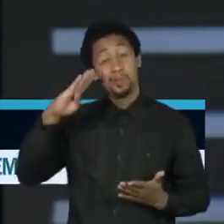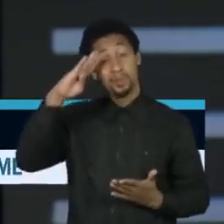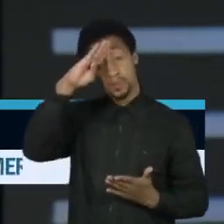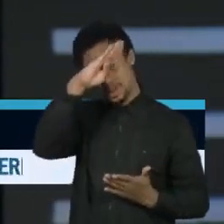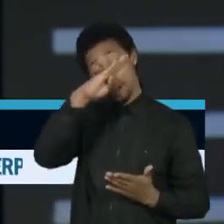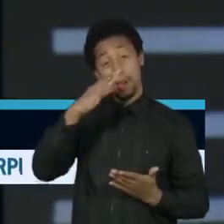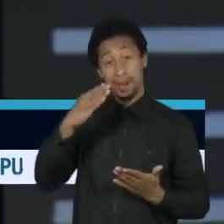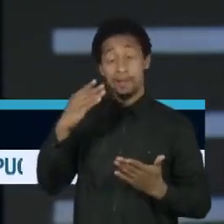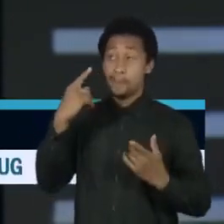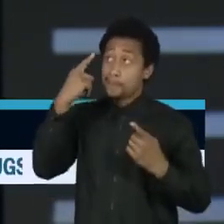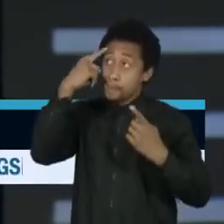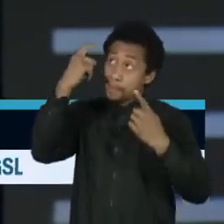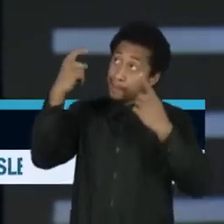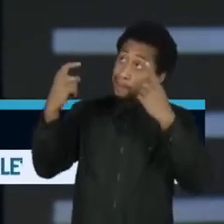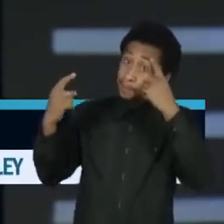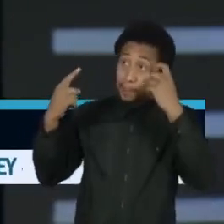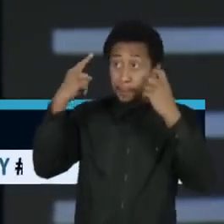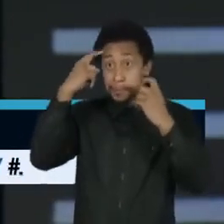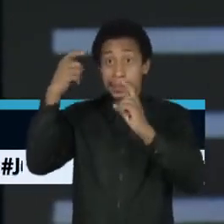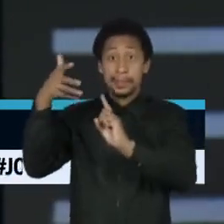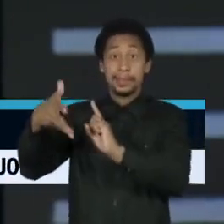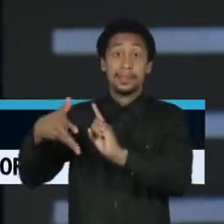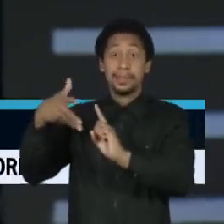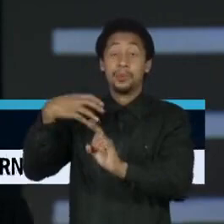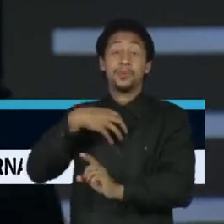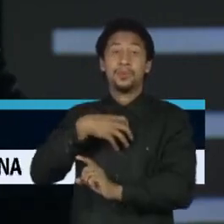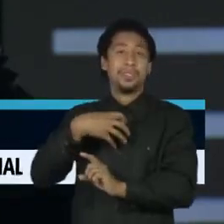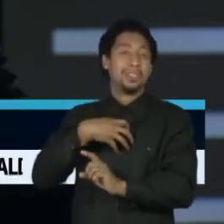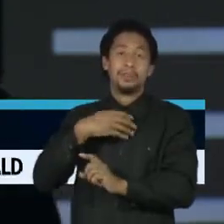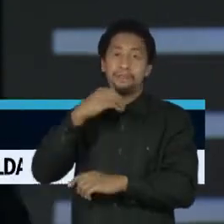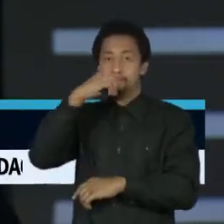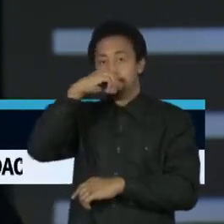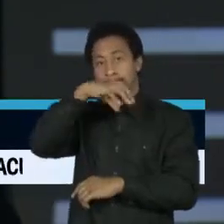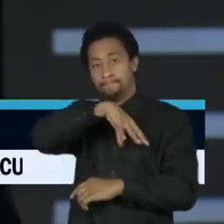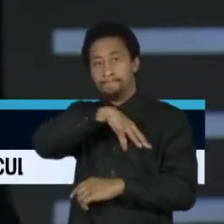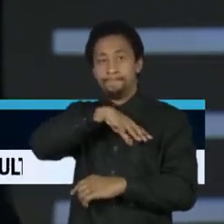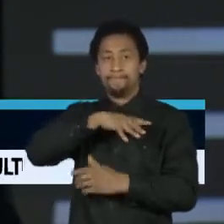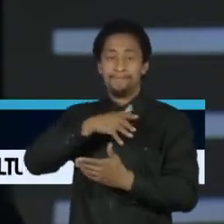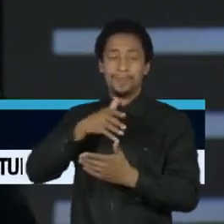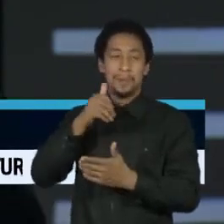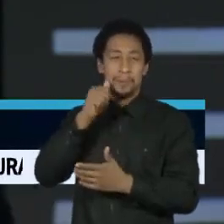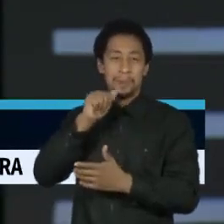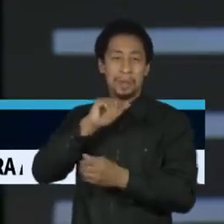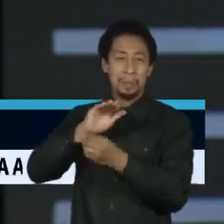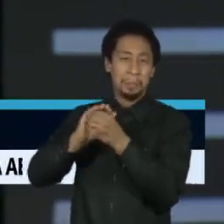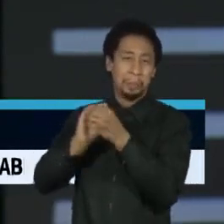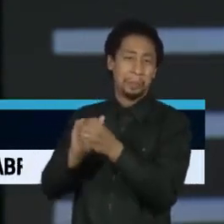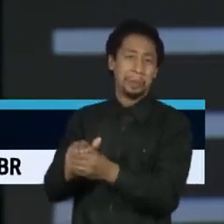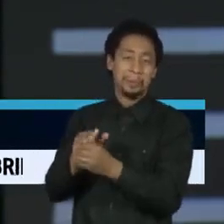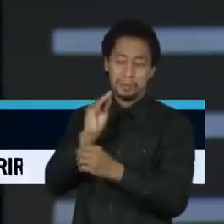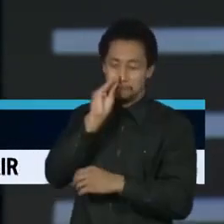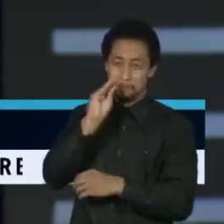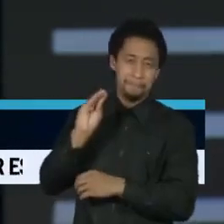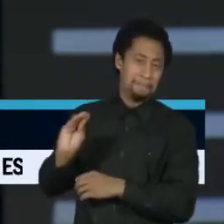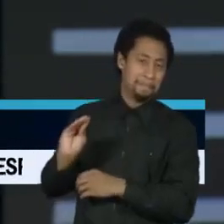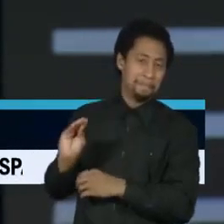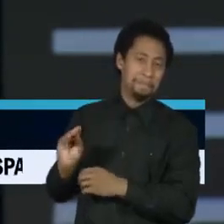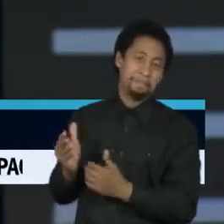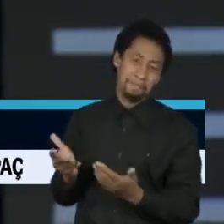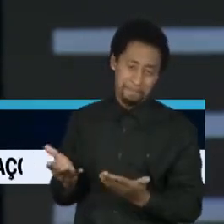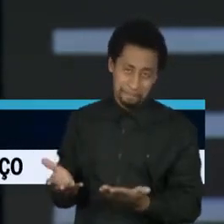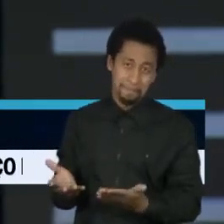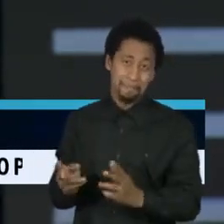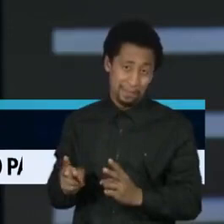de improviso digamos assim é da maneira sempre tosca e e sempre desprezando esse